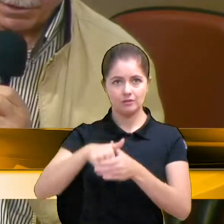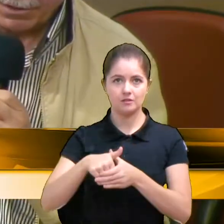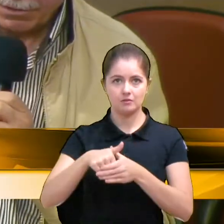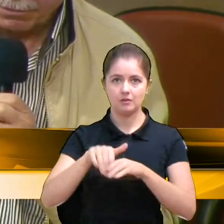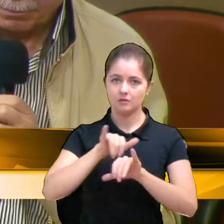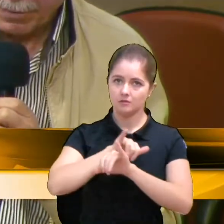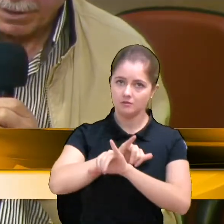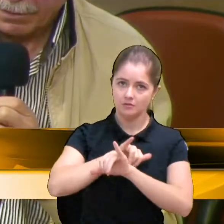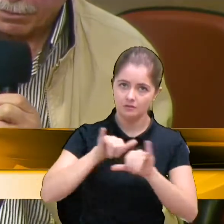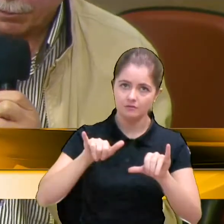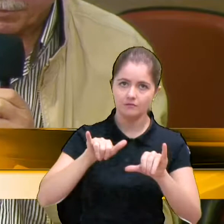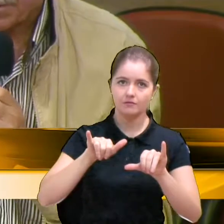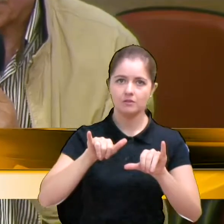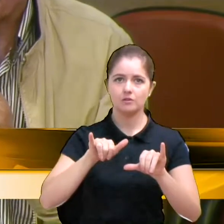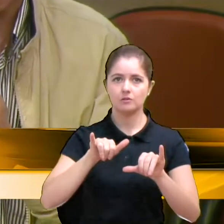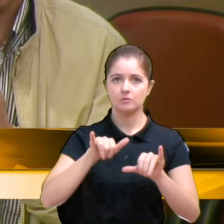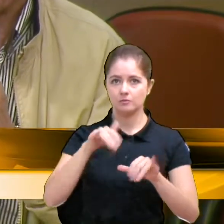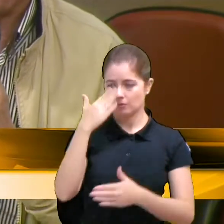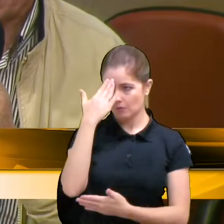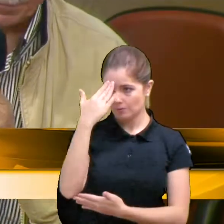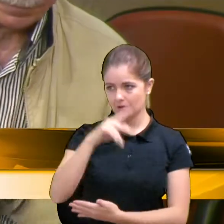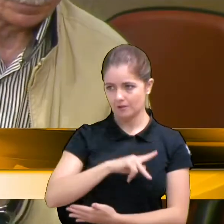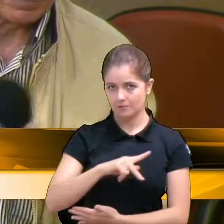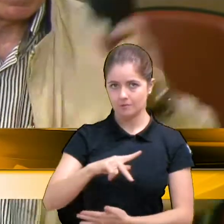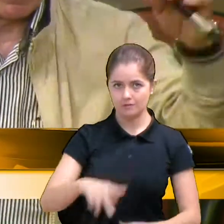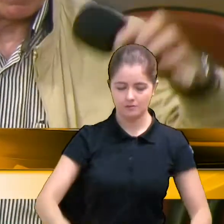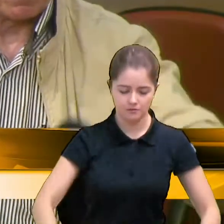esse registro, é isso, senhor presidente, muito obrigado.